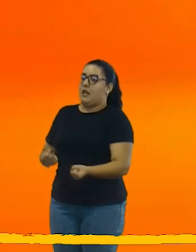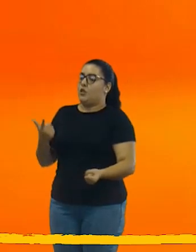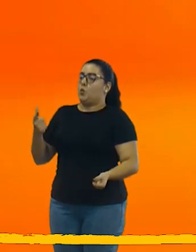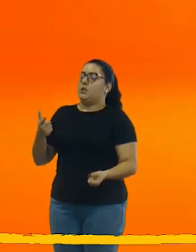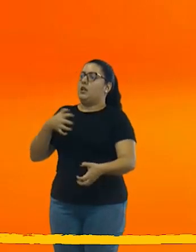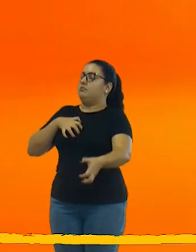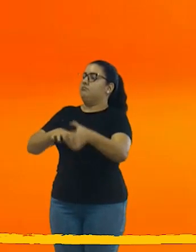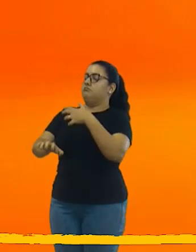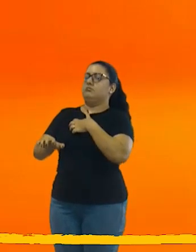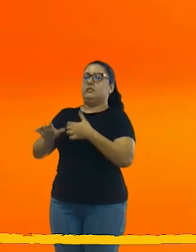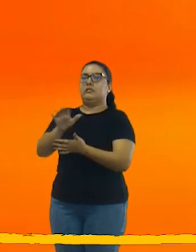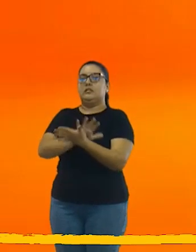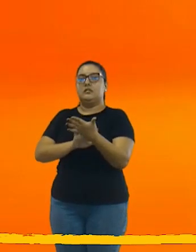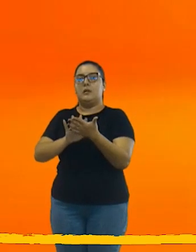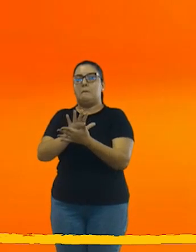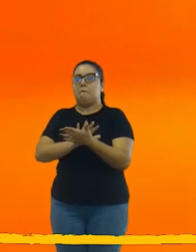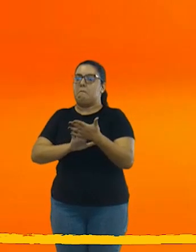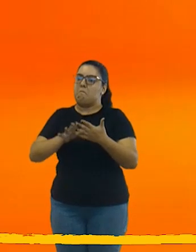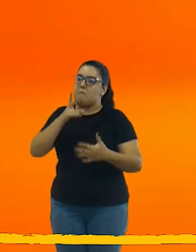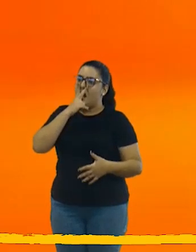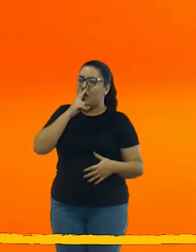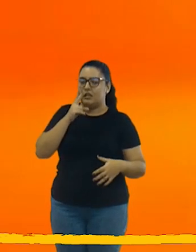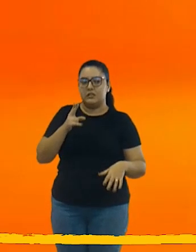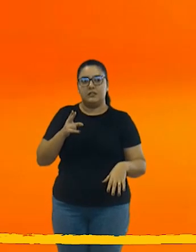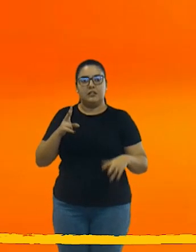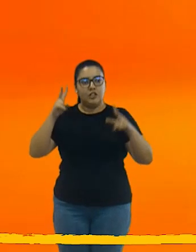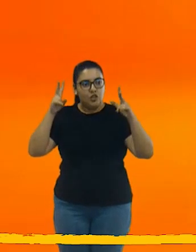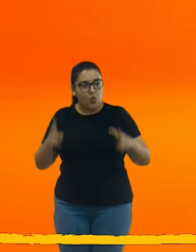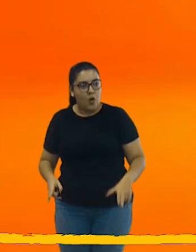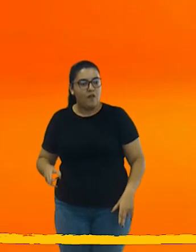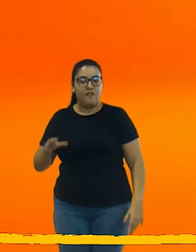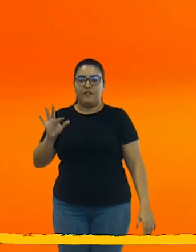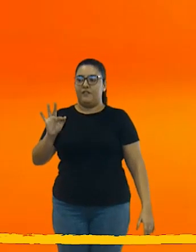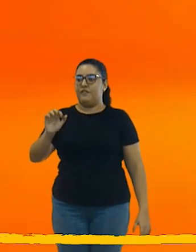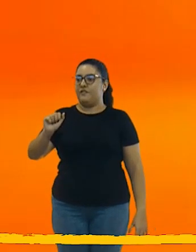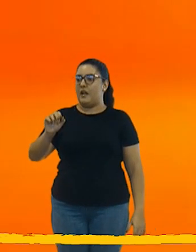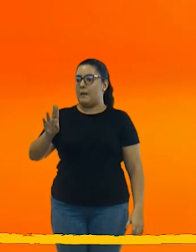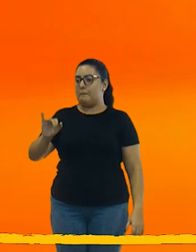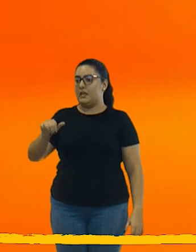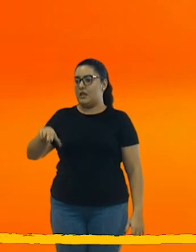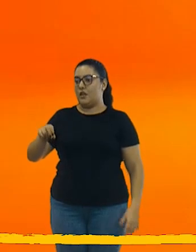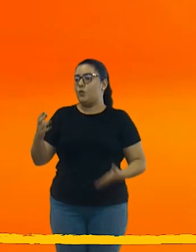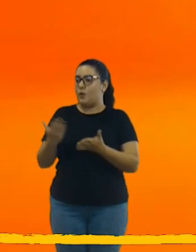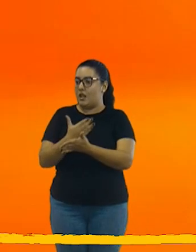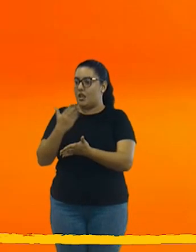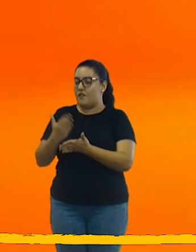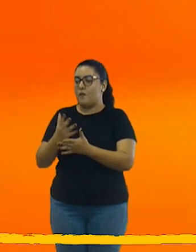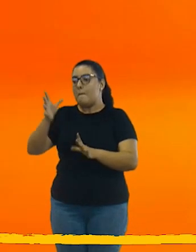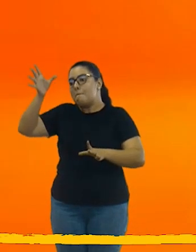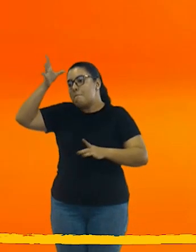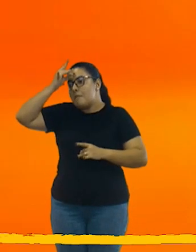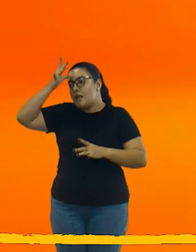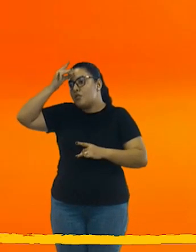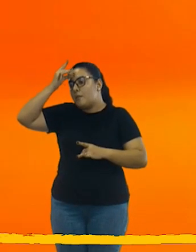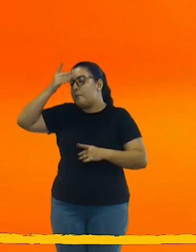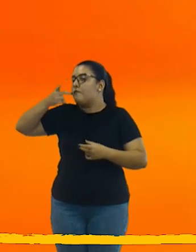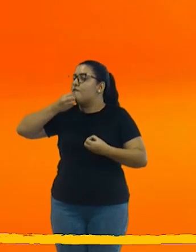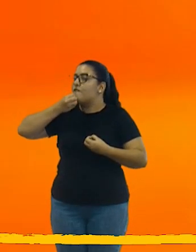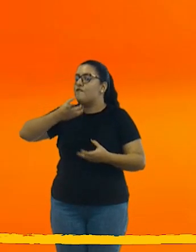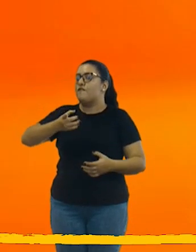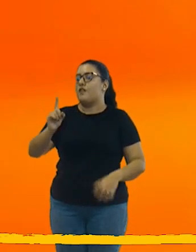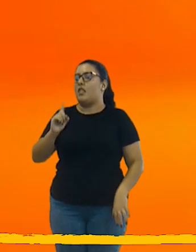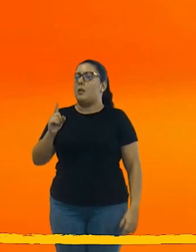desumaniza, virando bicho. Olha o Fabiano, de Vidas Secas, um personagem que não fala,